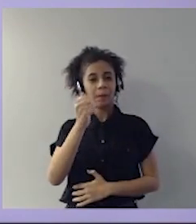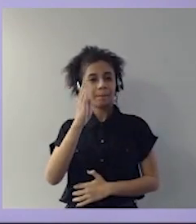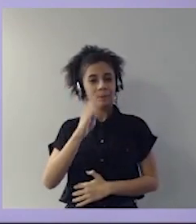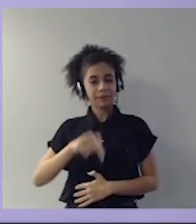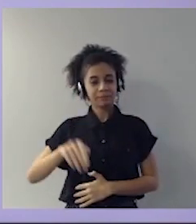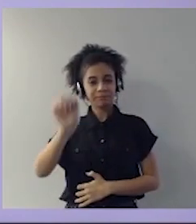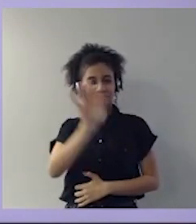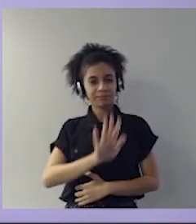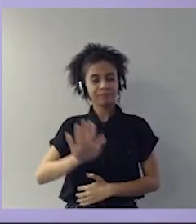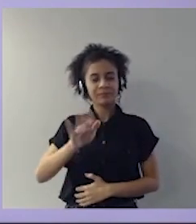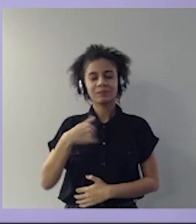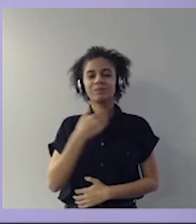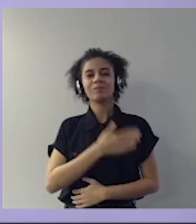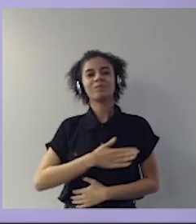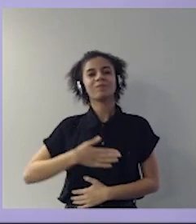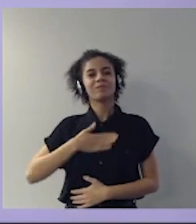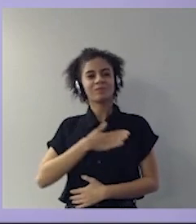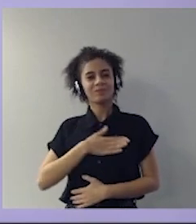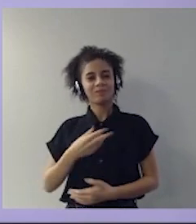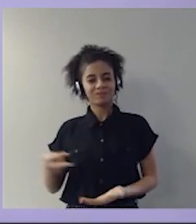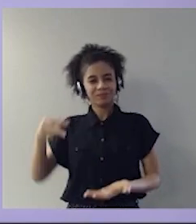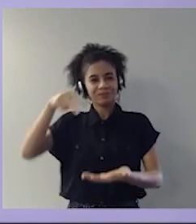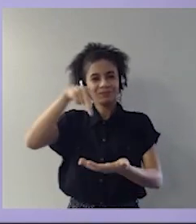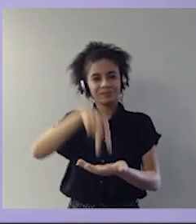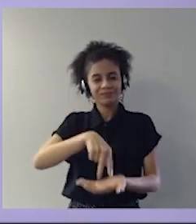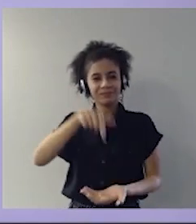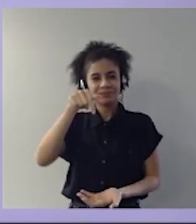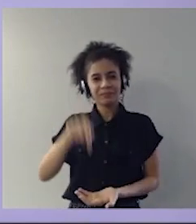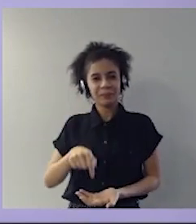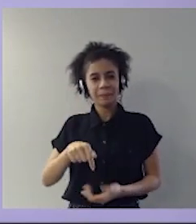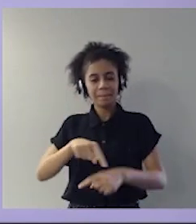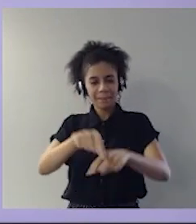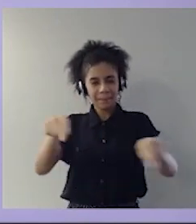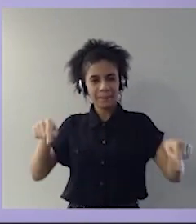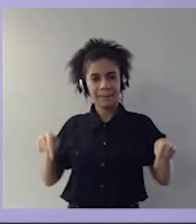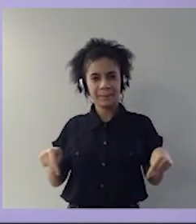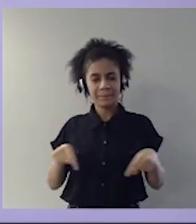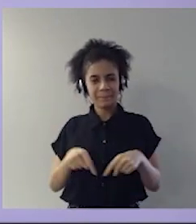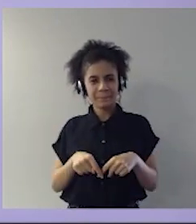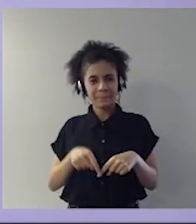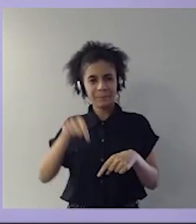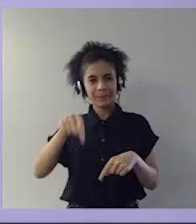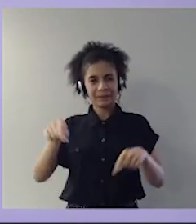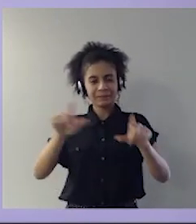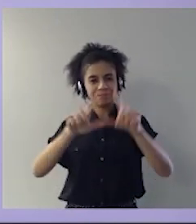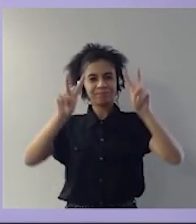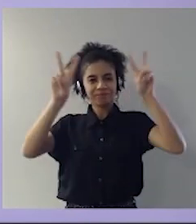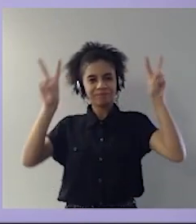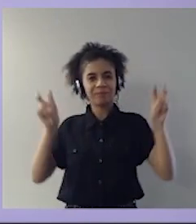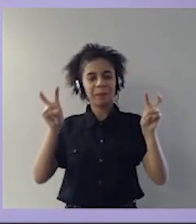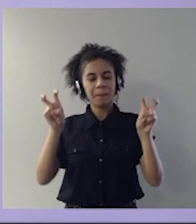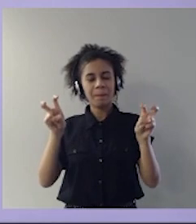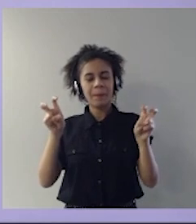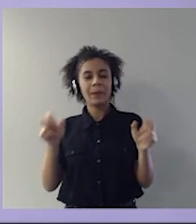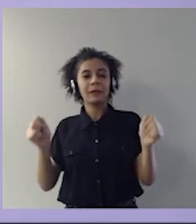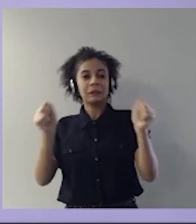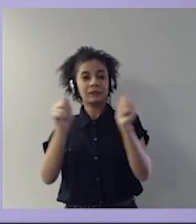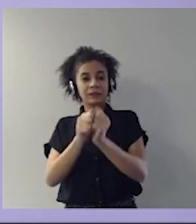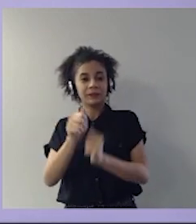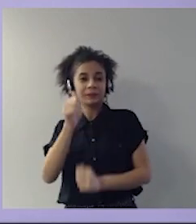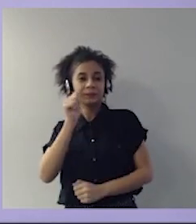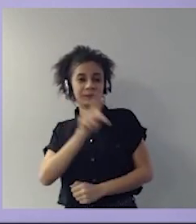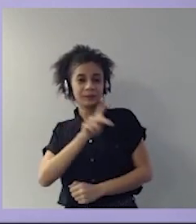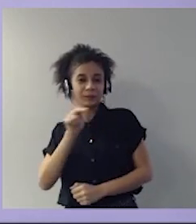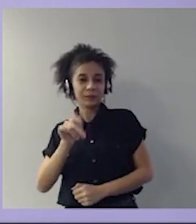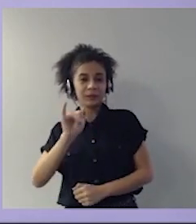mim é uma satisfação enorme estar aqui nessa sala, nessa mesa, nesse painel, com a professora